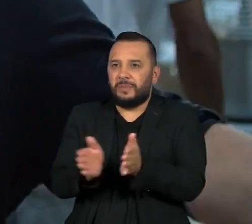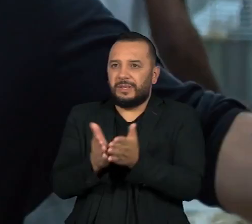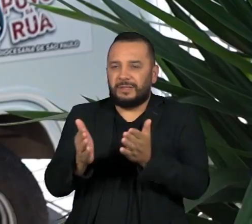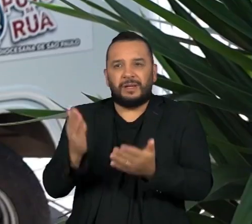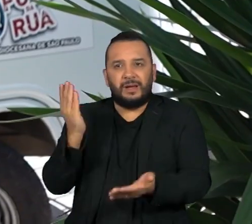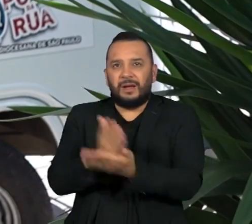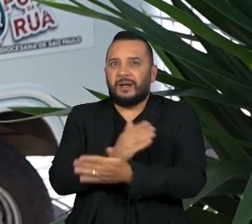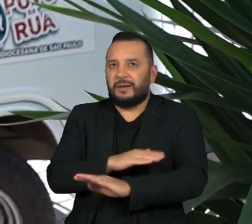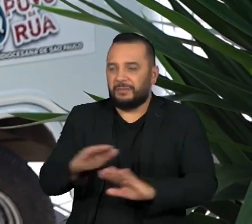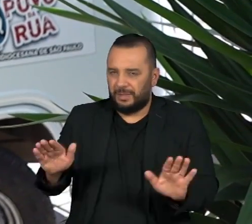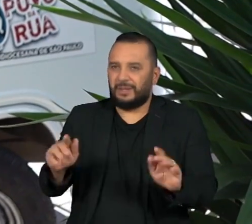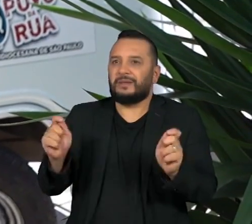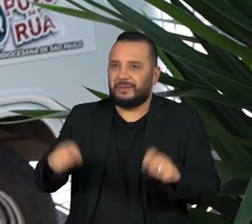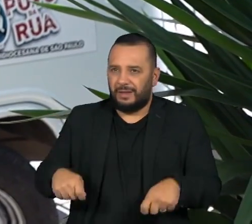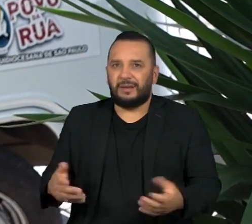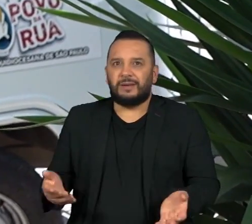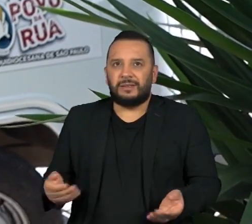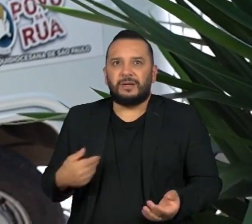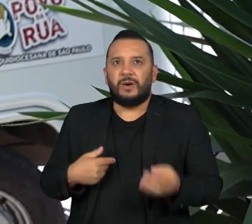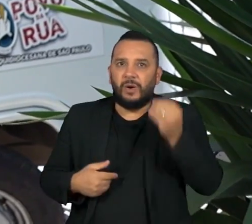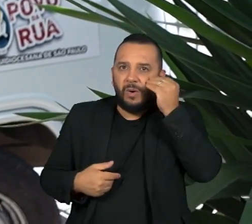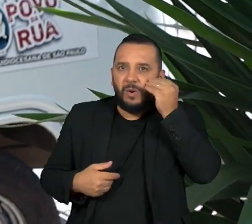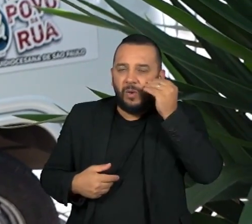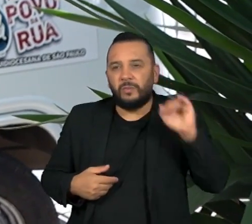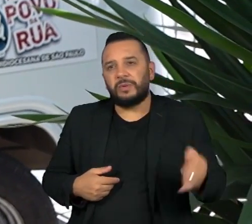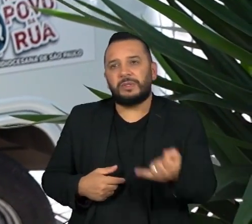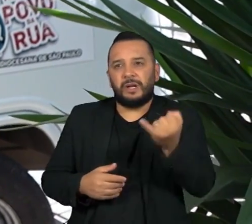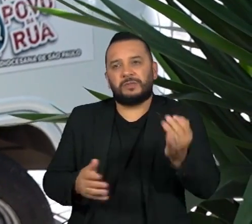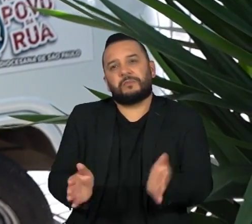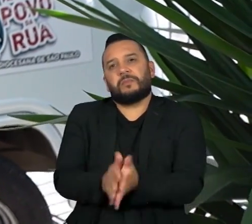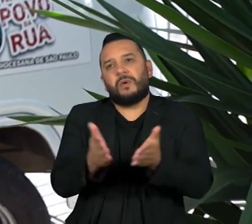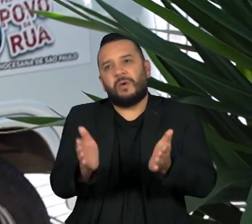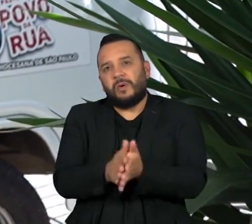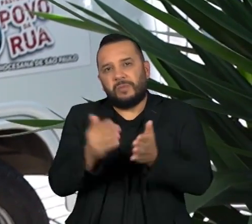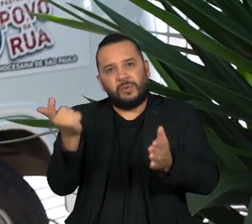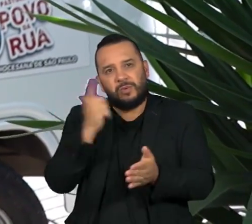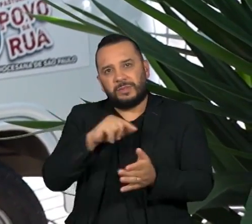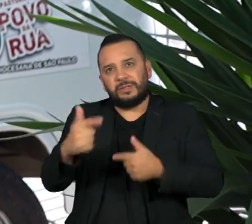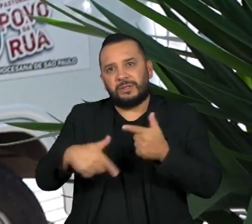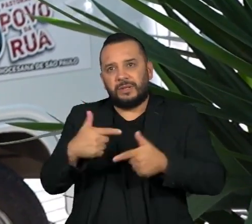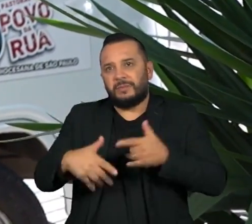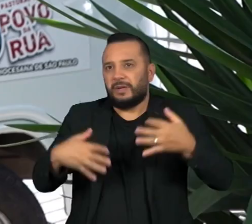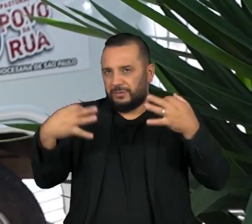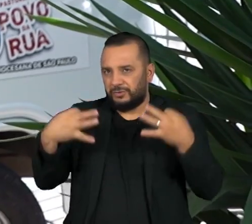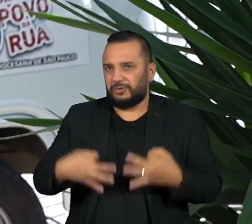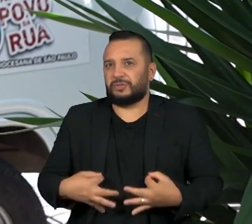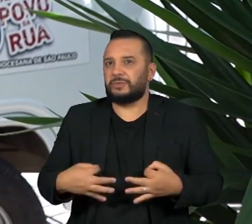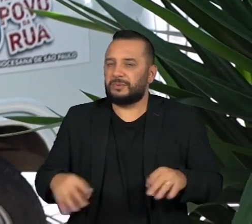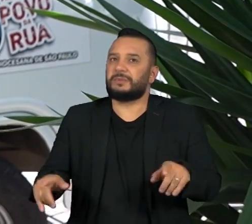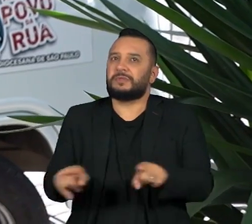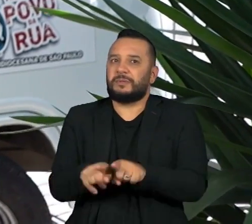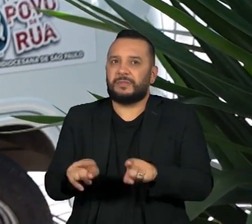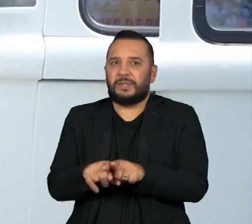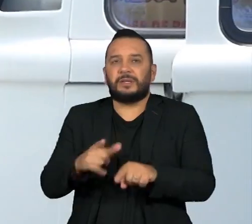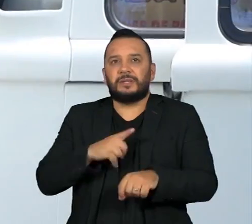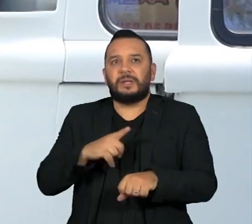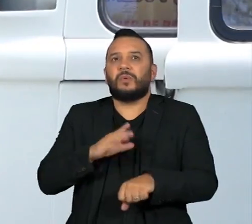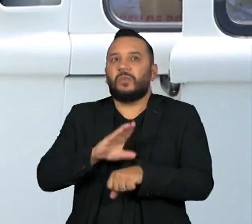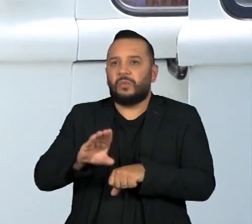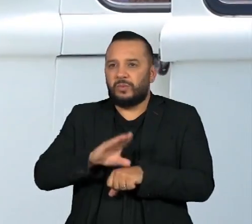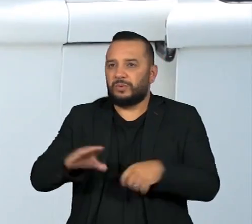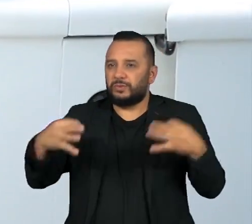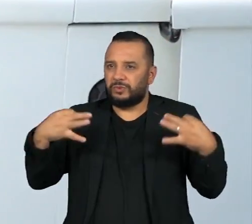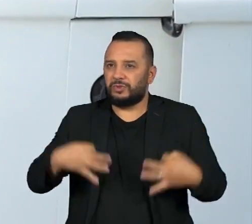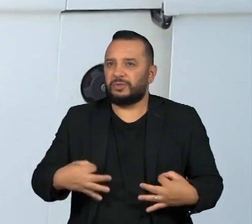dele. Dando oportunidade para os mais pobres, ter um serviço digno, ter um curso digno, mas